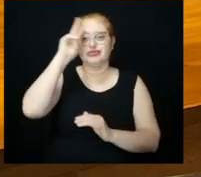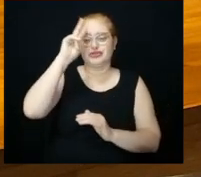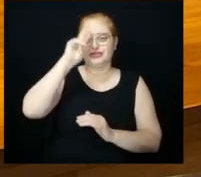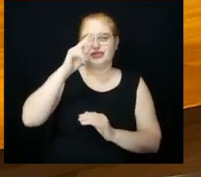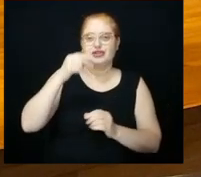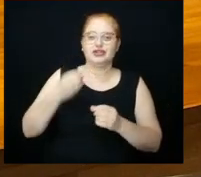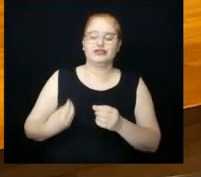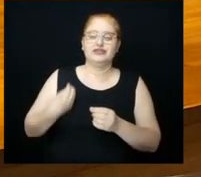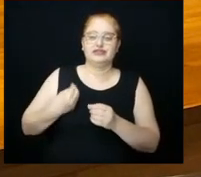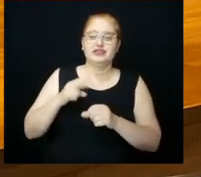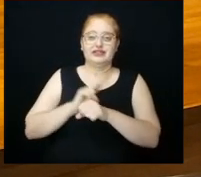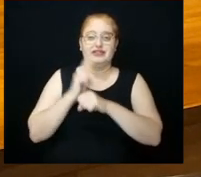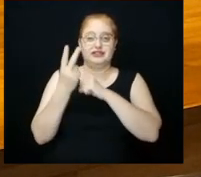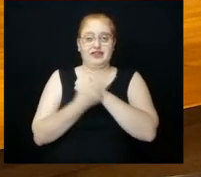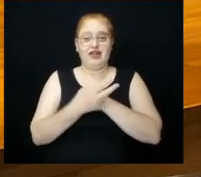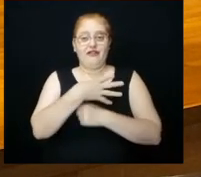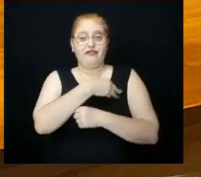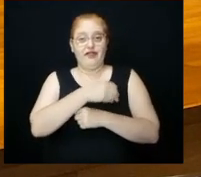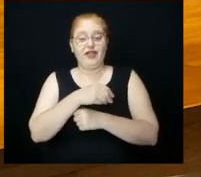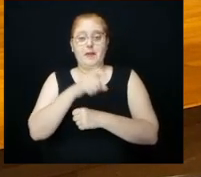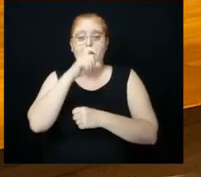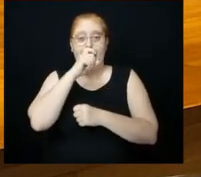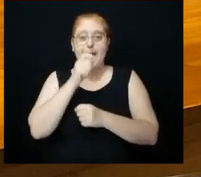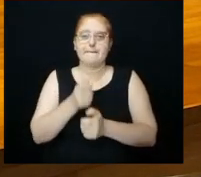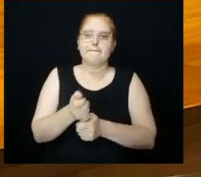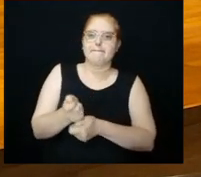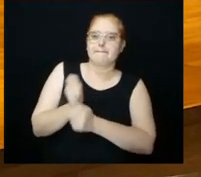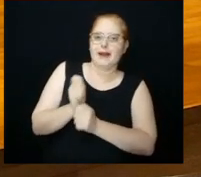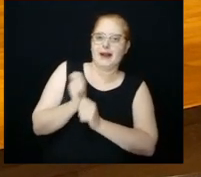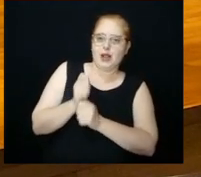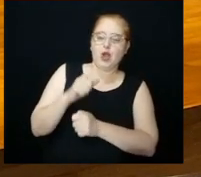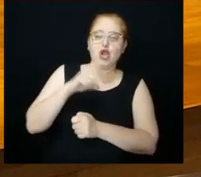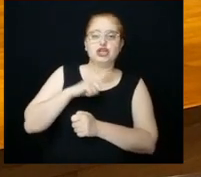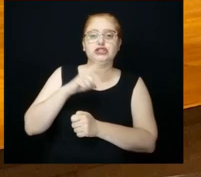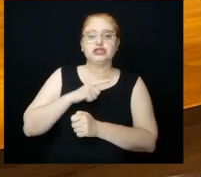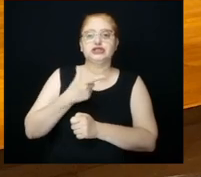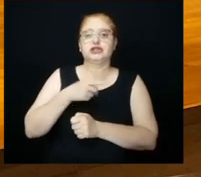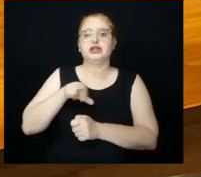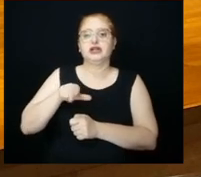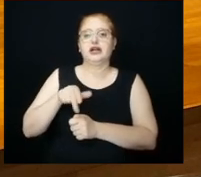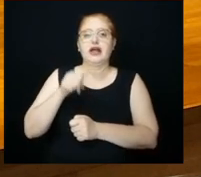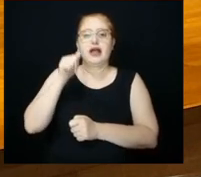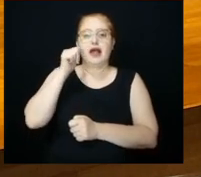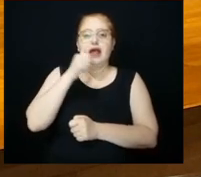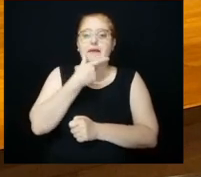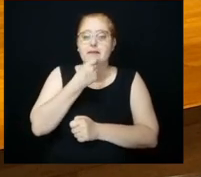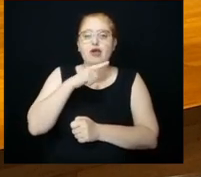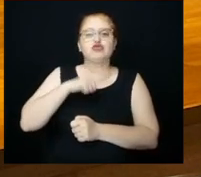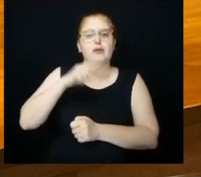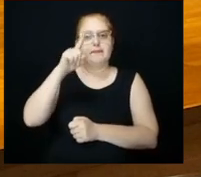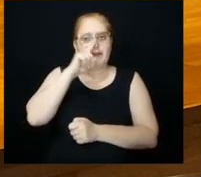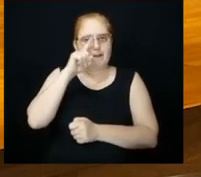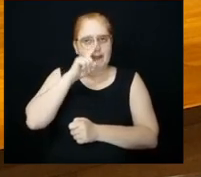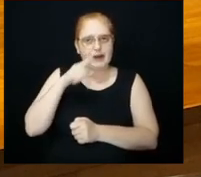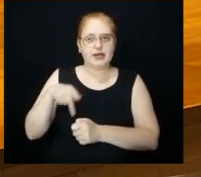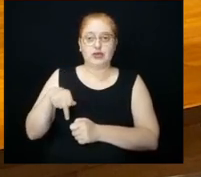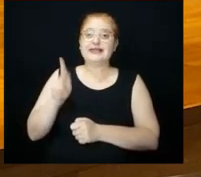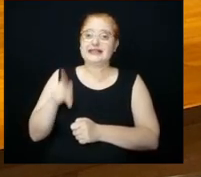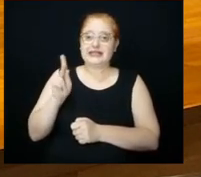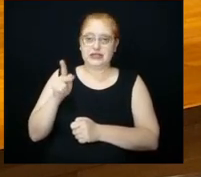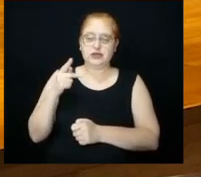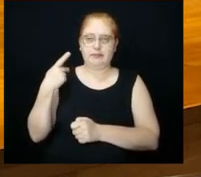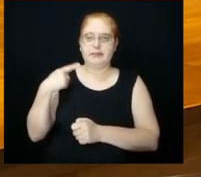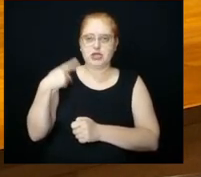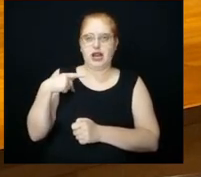Morava num vilarejo, era filho de um pescador, e ele tinha um irmão, o Juanito. Ele tinha uma mãe, isso o Kinzu, tá?